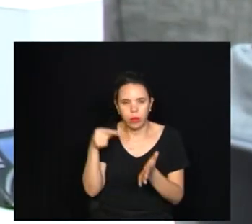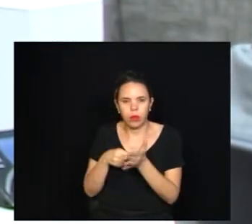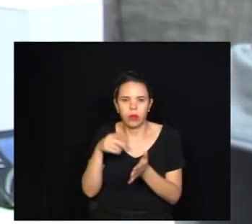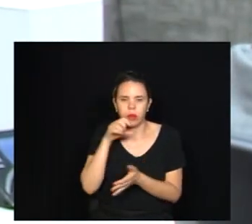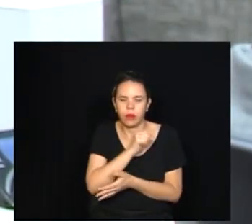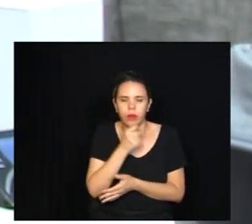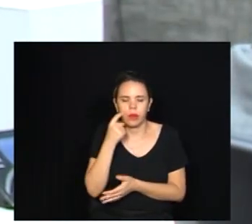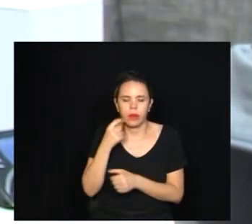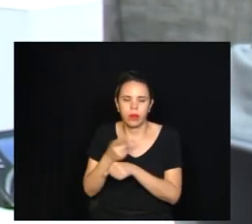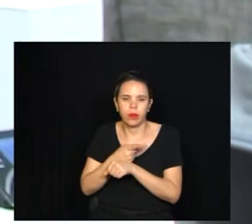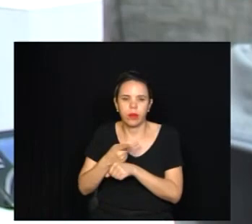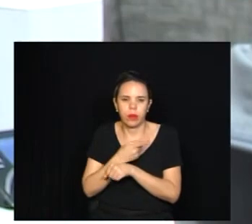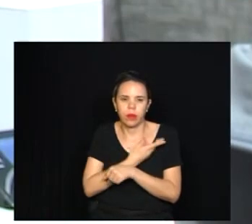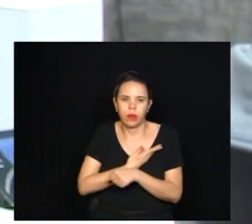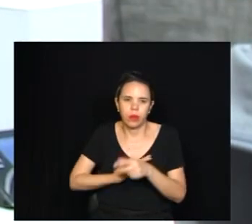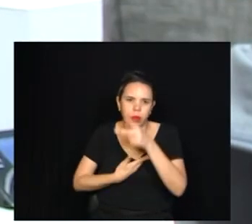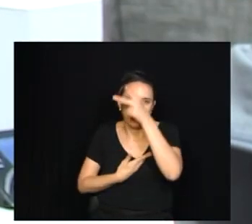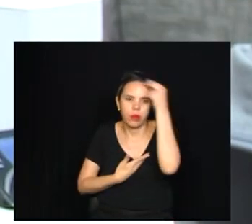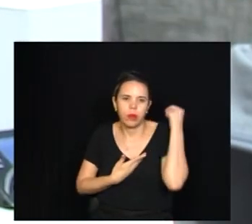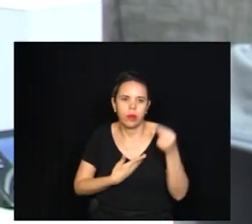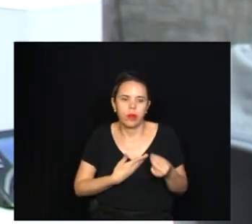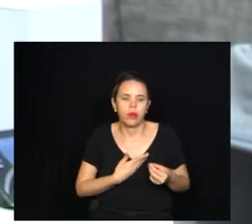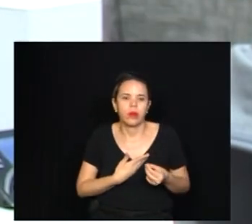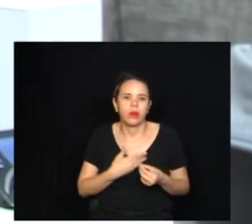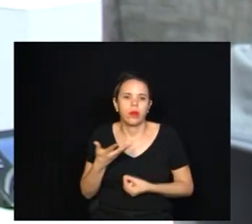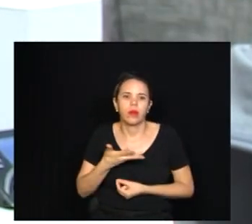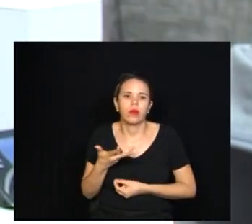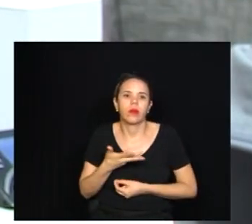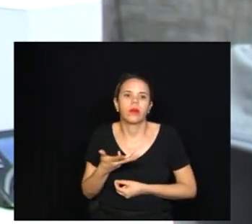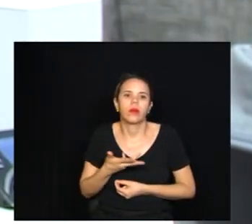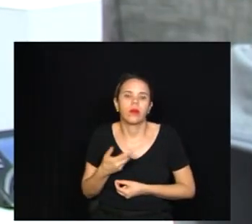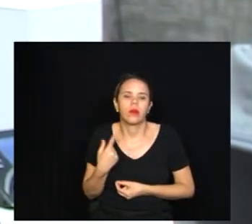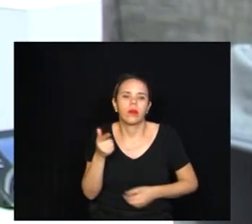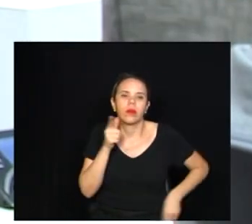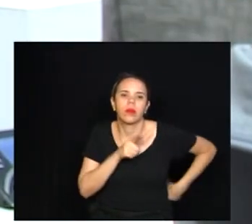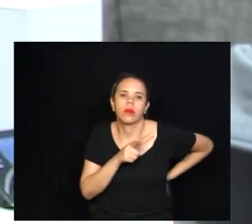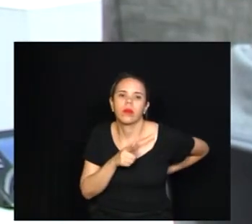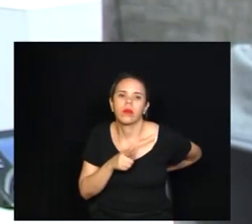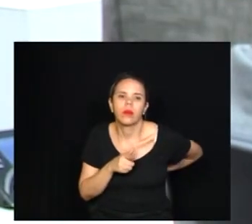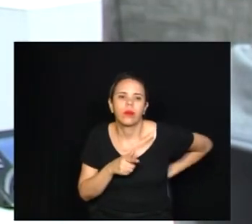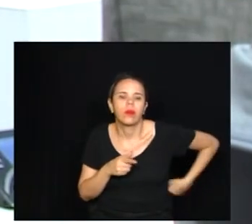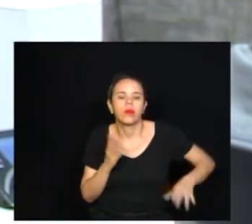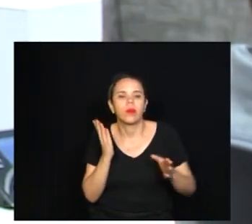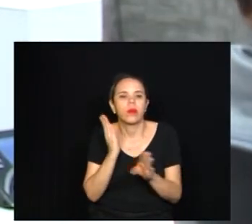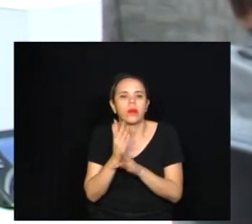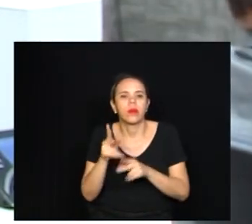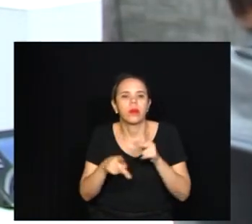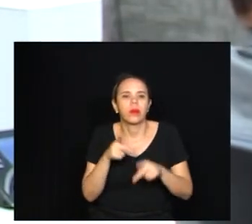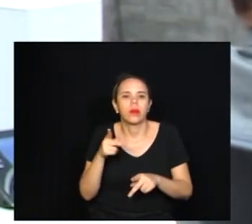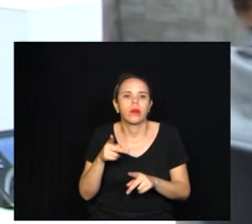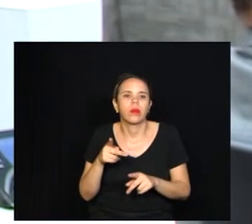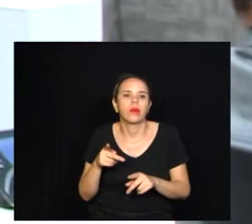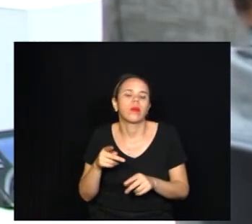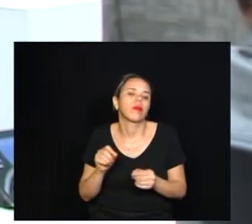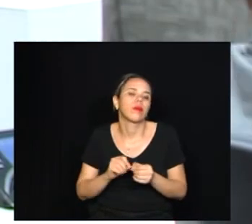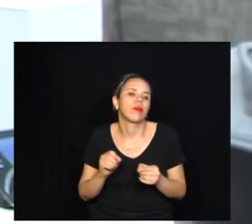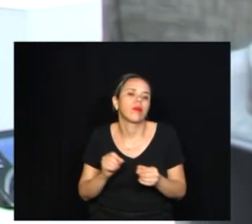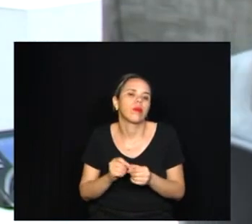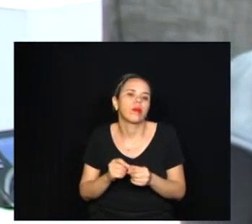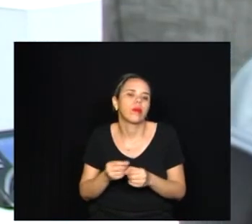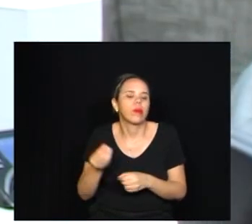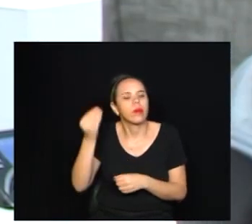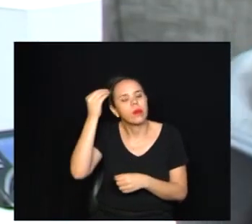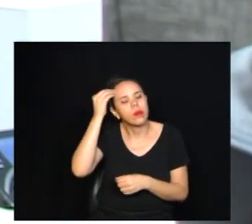rápida e procurar uma autoridade pública de forma célere, nós conseguimos identificar quem foi o autor da violência sexual, assim